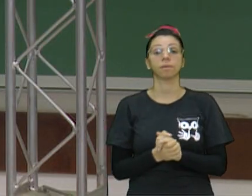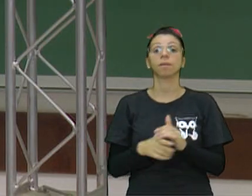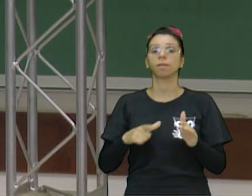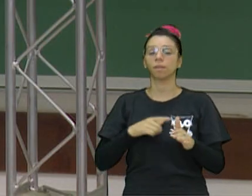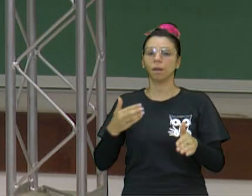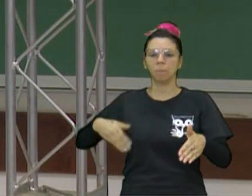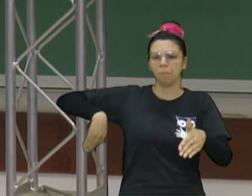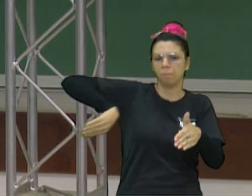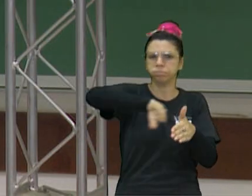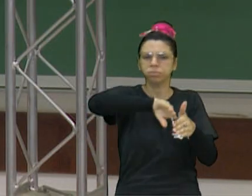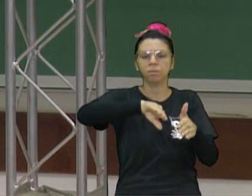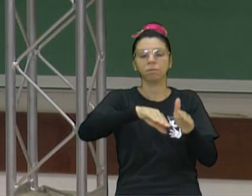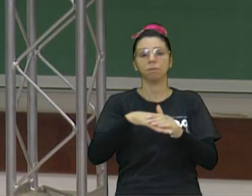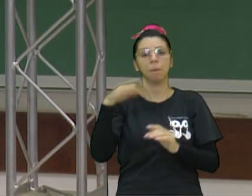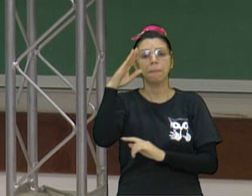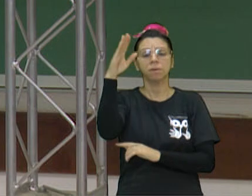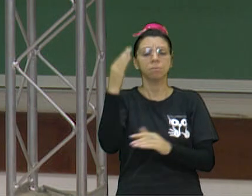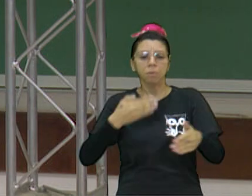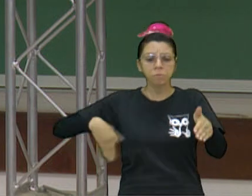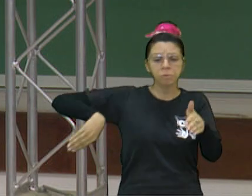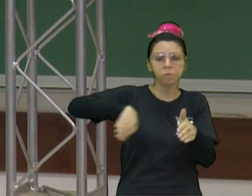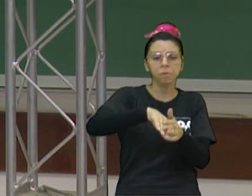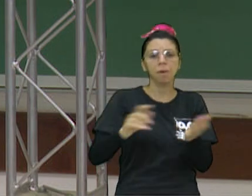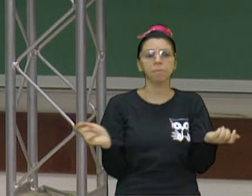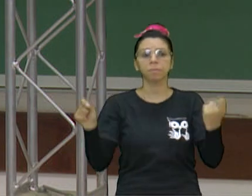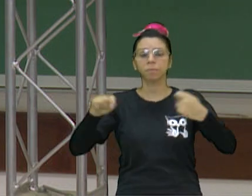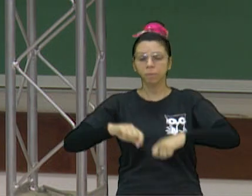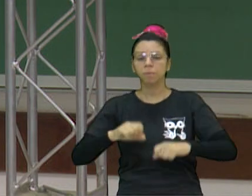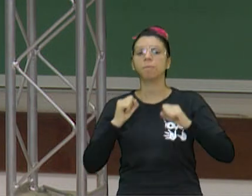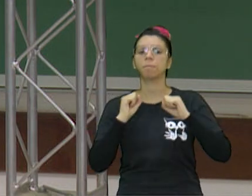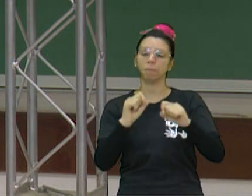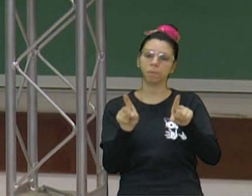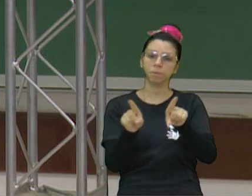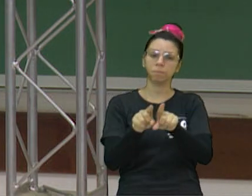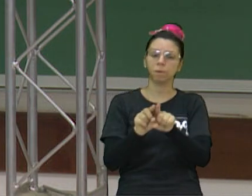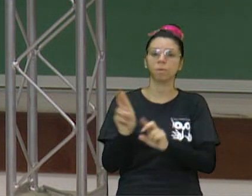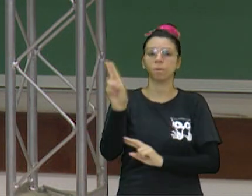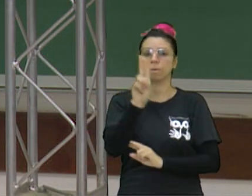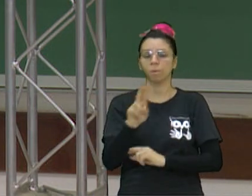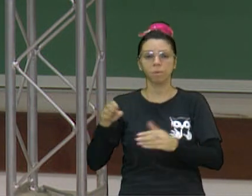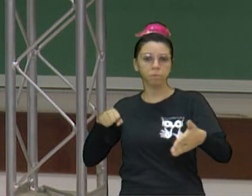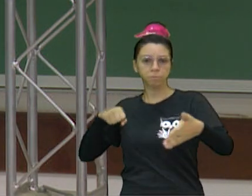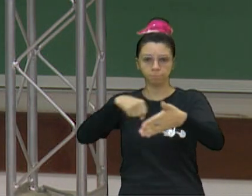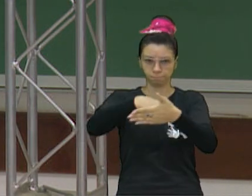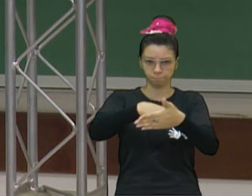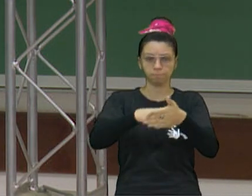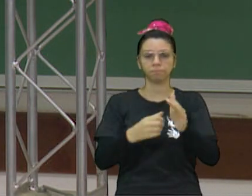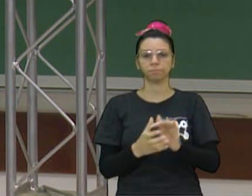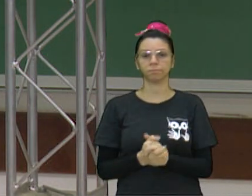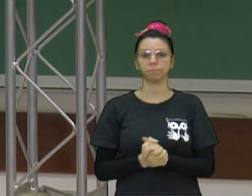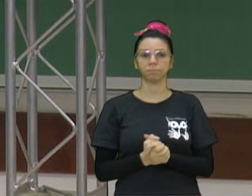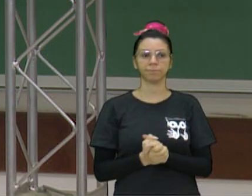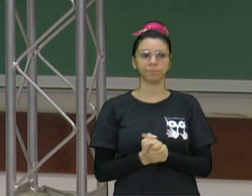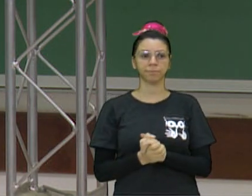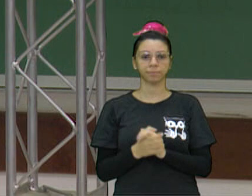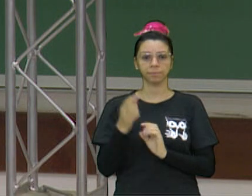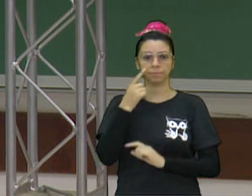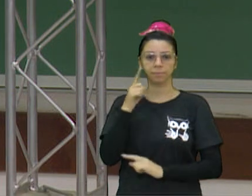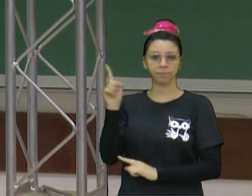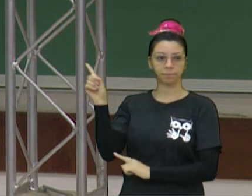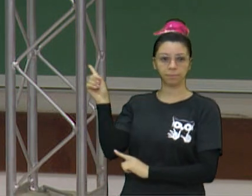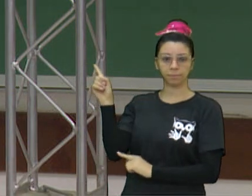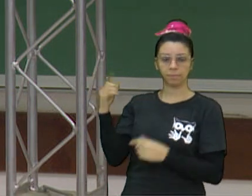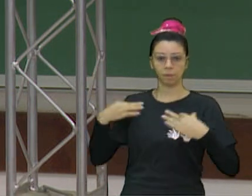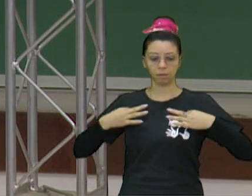chutes, principalmente chutes, né? Mas também é permitido, pode-se usar socos. Então nós podemos ver aqui as